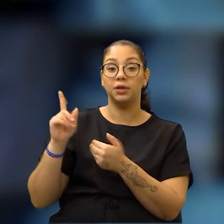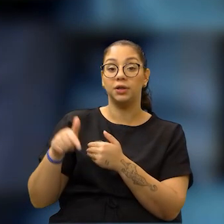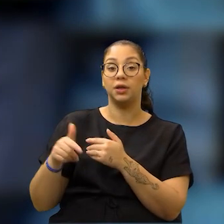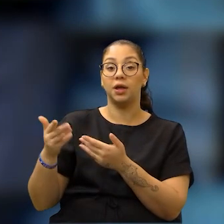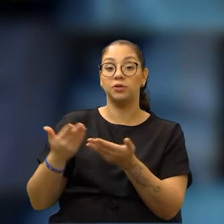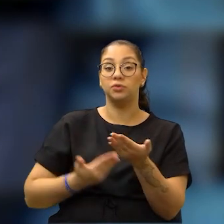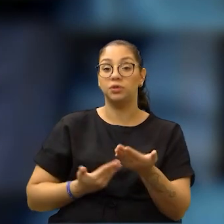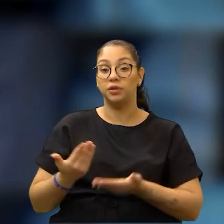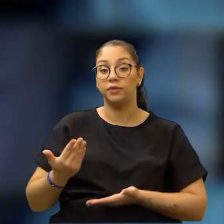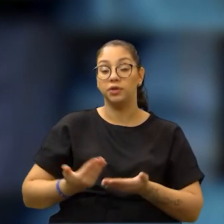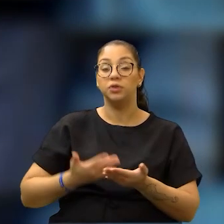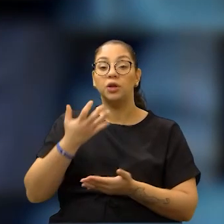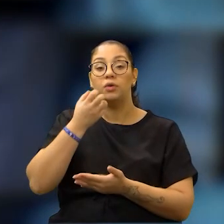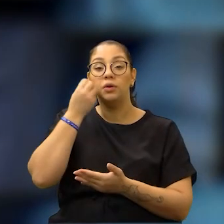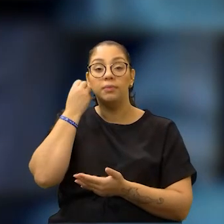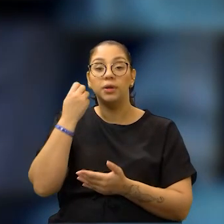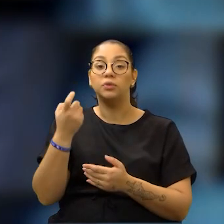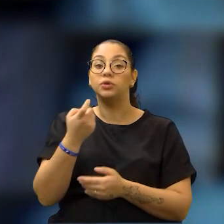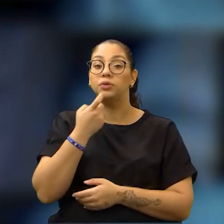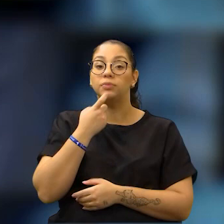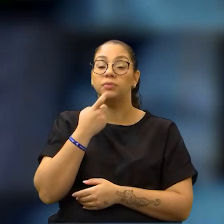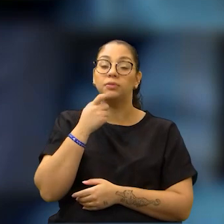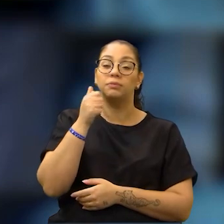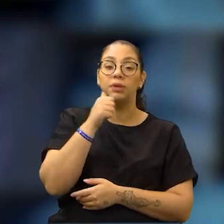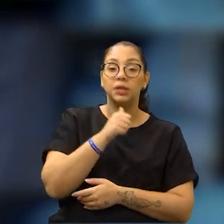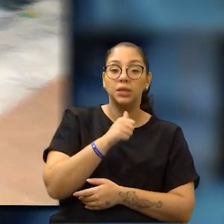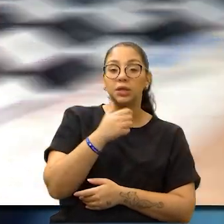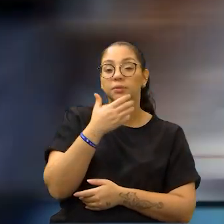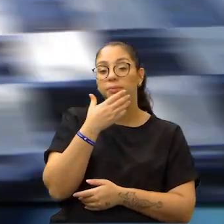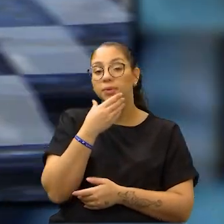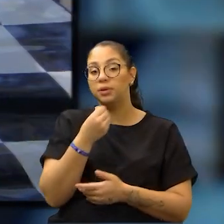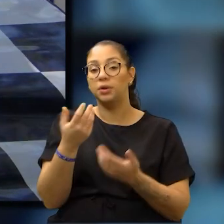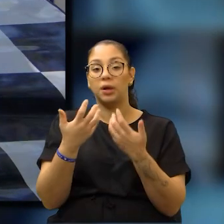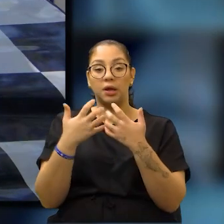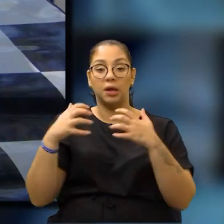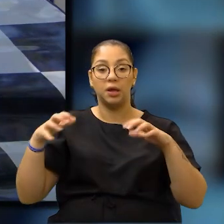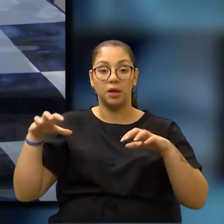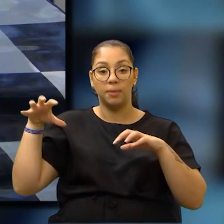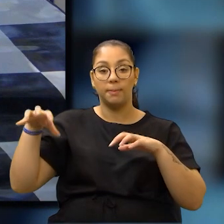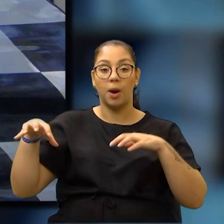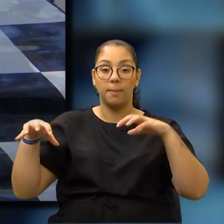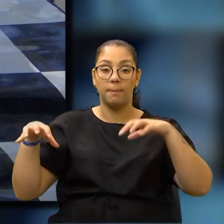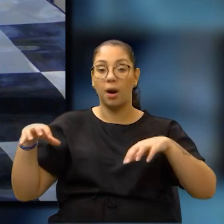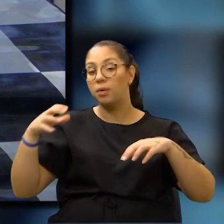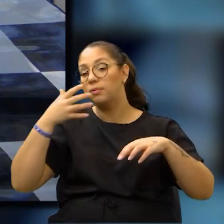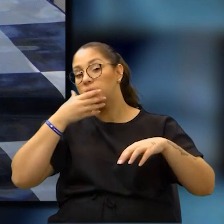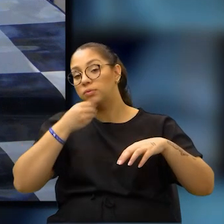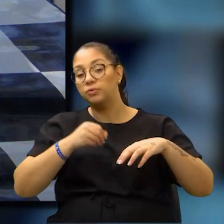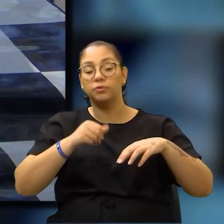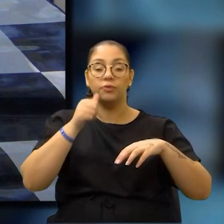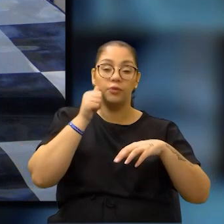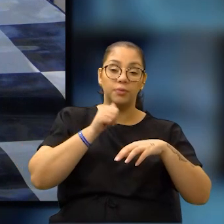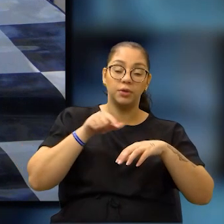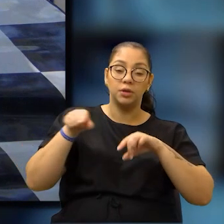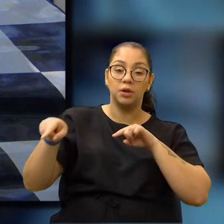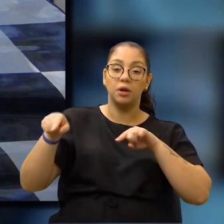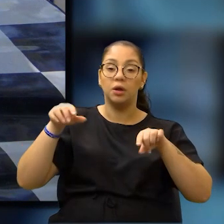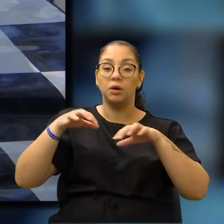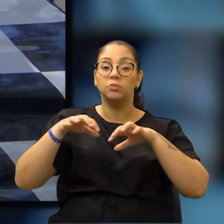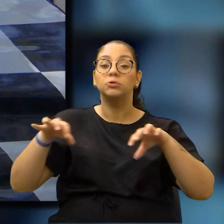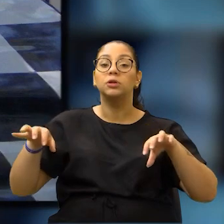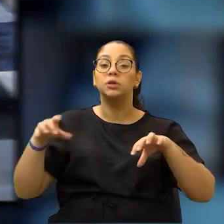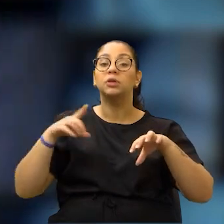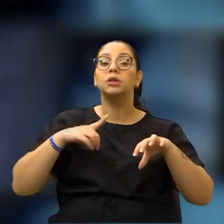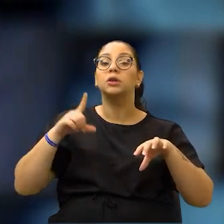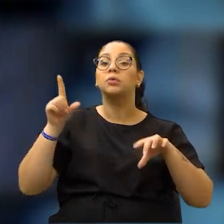né, egressos do Serviço de Acolhimento de Campinas, então são meninos e meninas, ela divide em 2 unidades, masculina e feminina, e